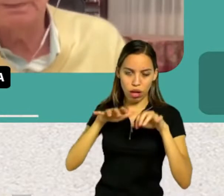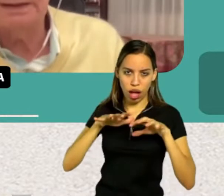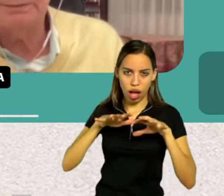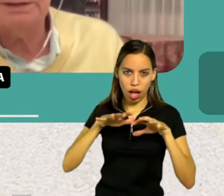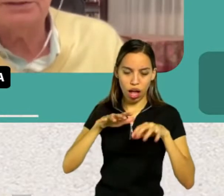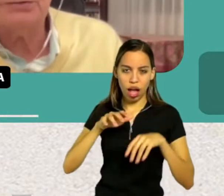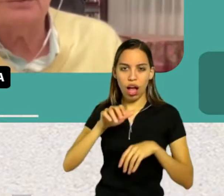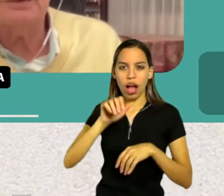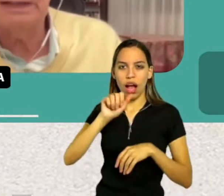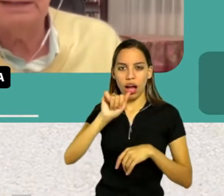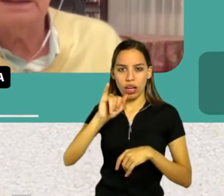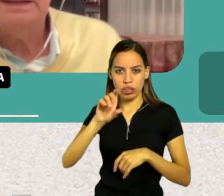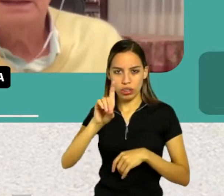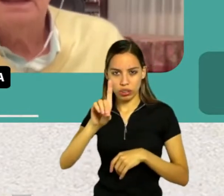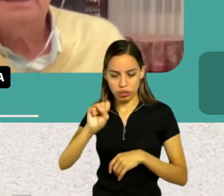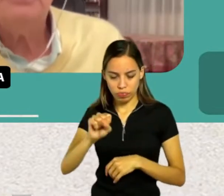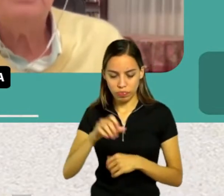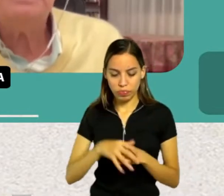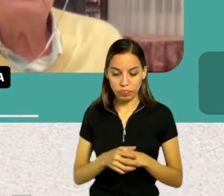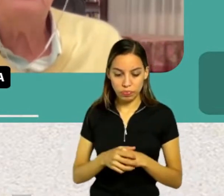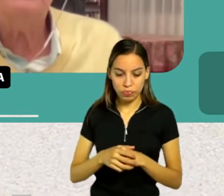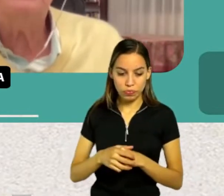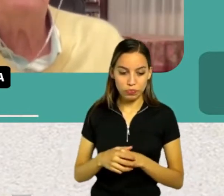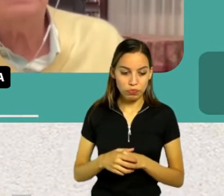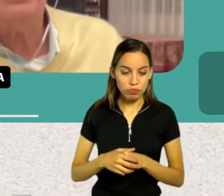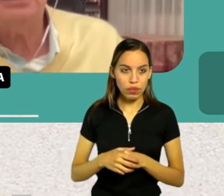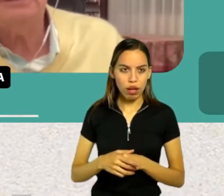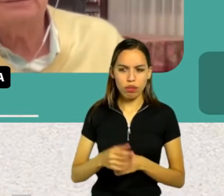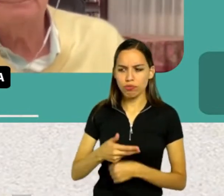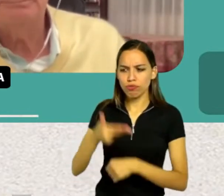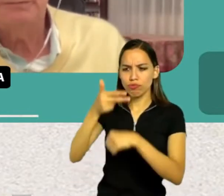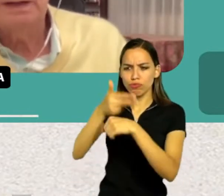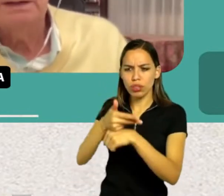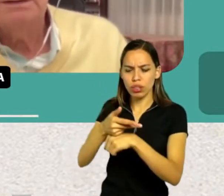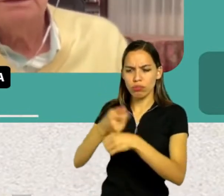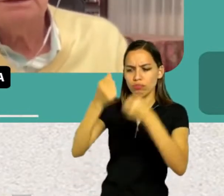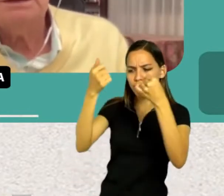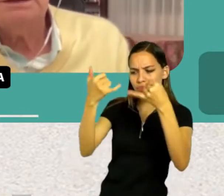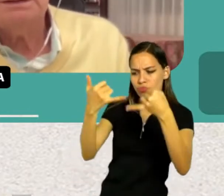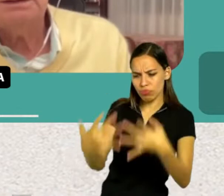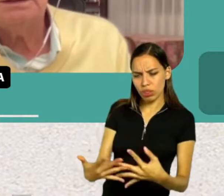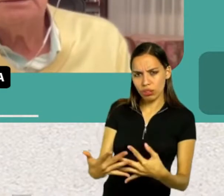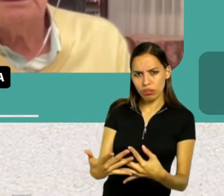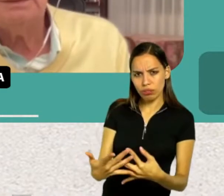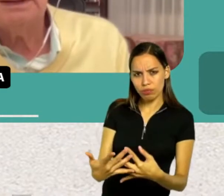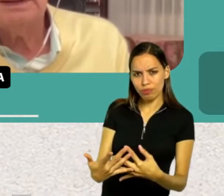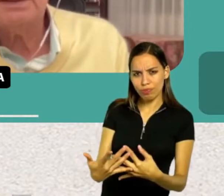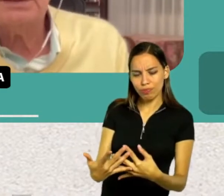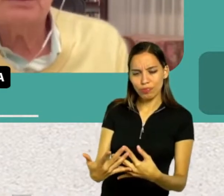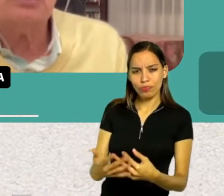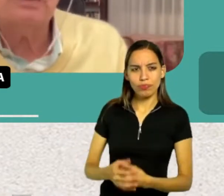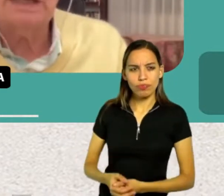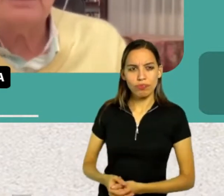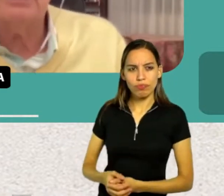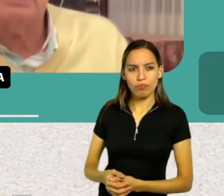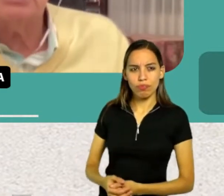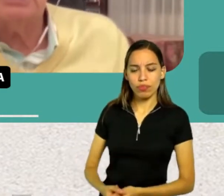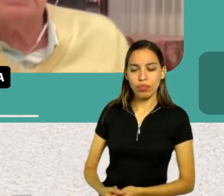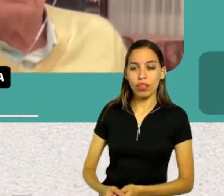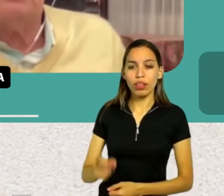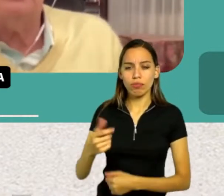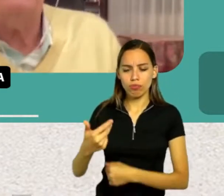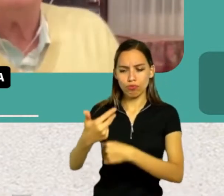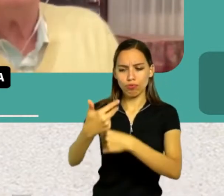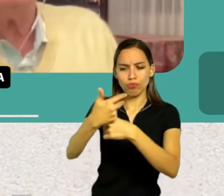AIDS, completamente descontrolada, e eu fui gravar um vídeo educativo. E dos locais onde eu